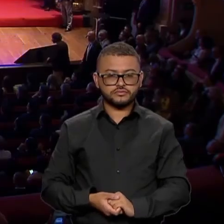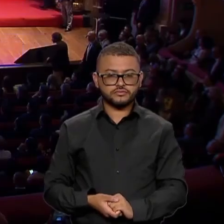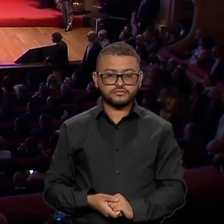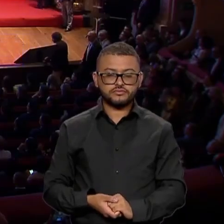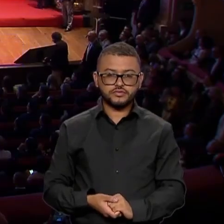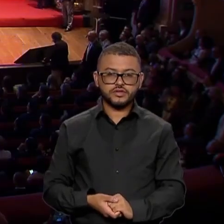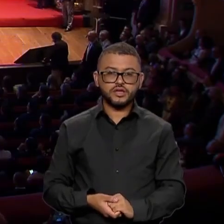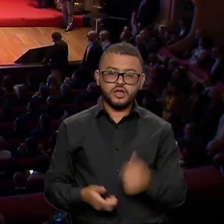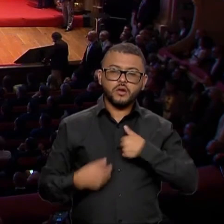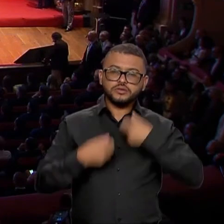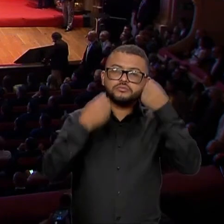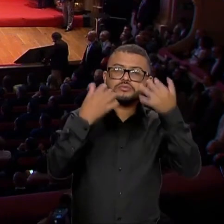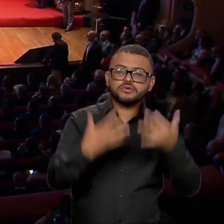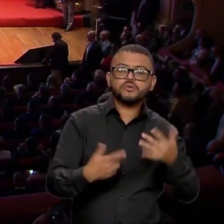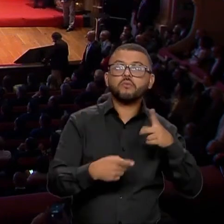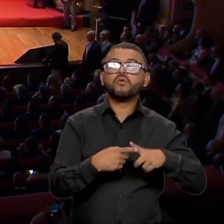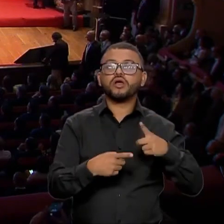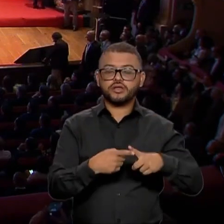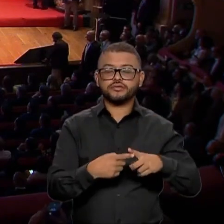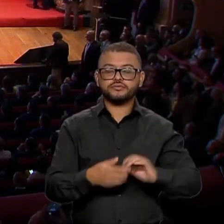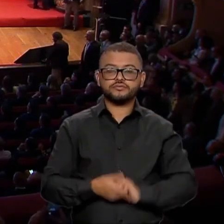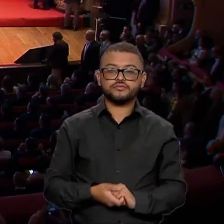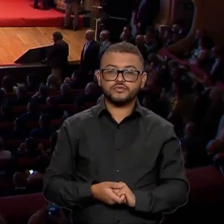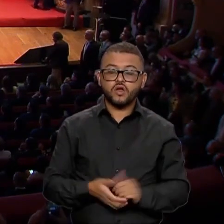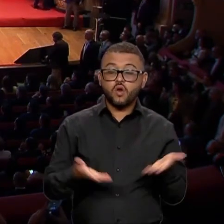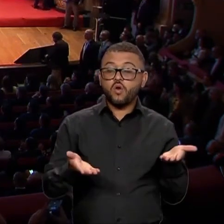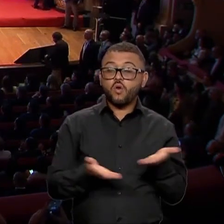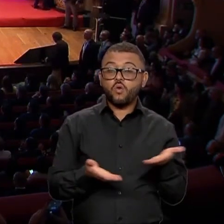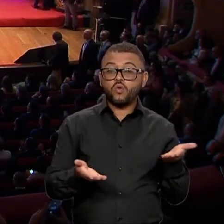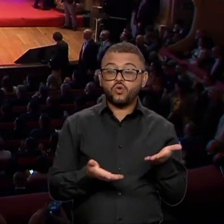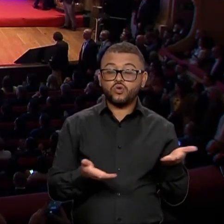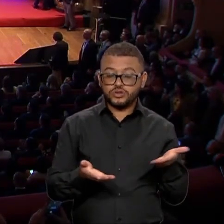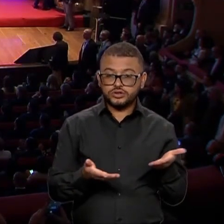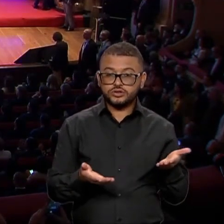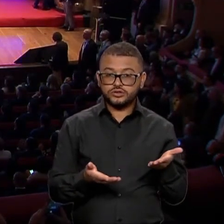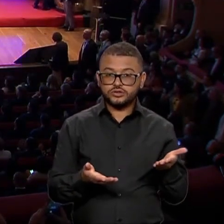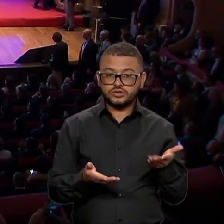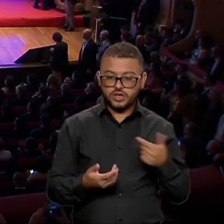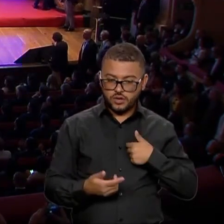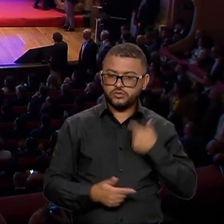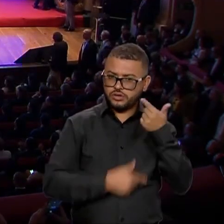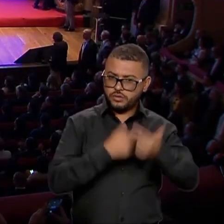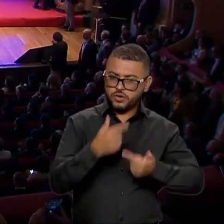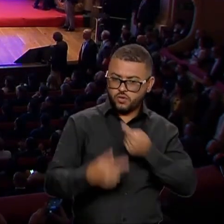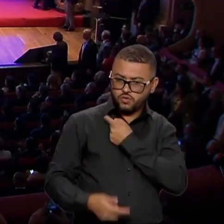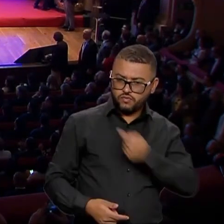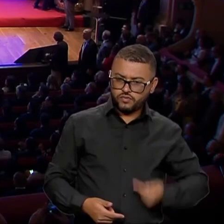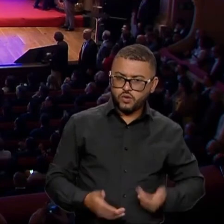Eu estou dizendo isso porque hoje começa o meu governo.